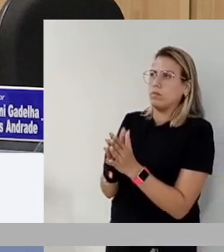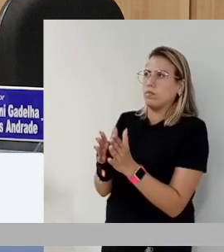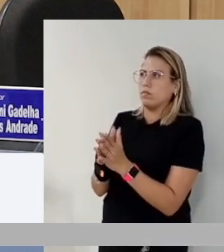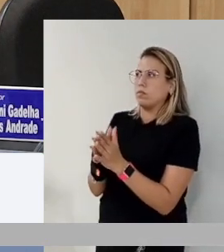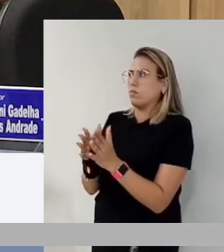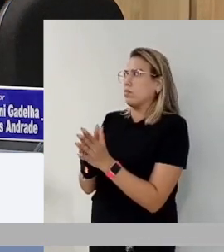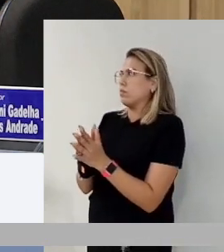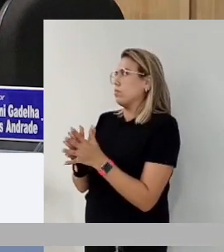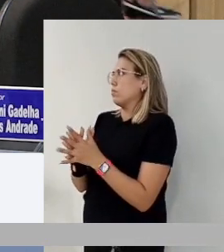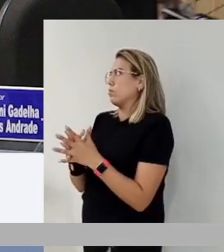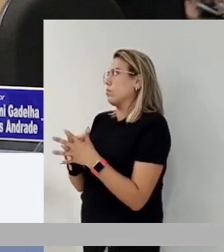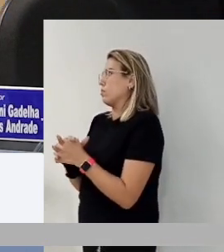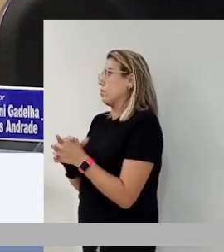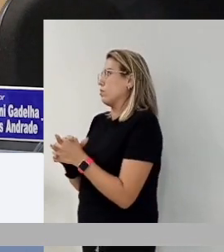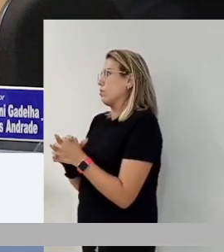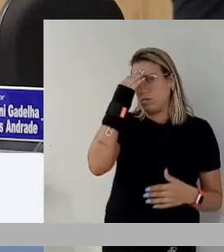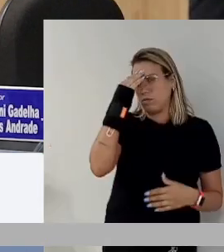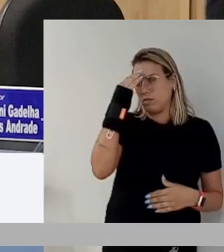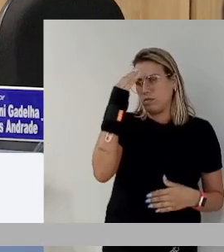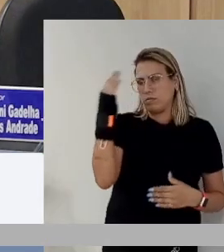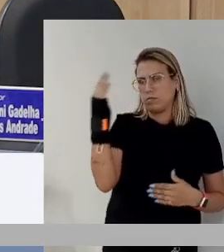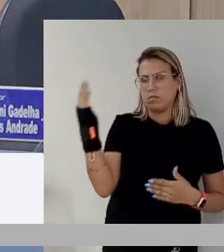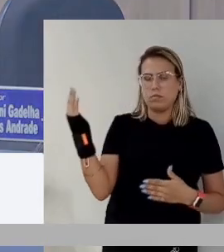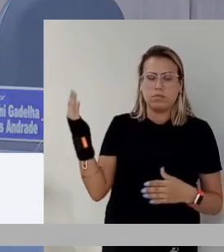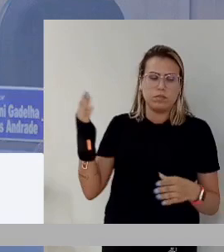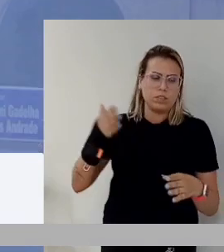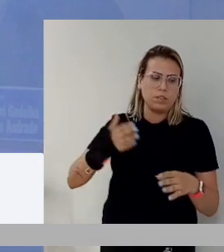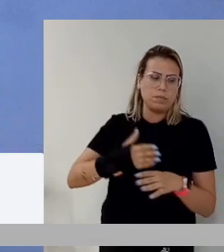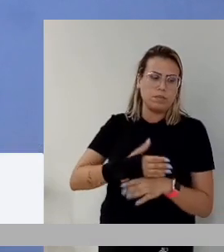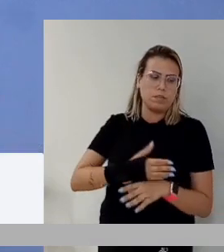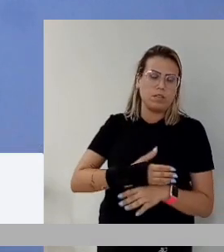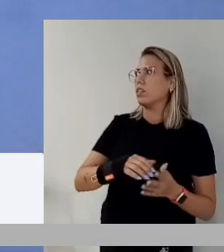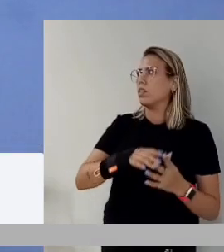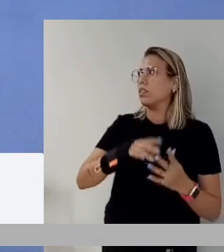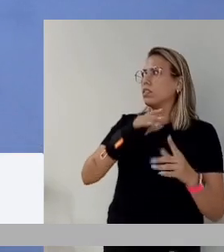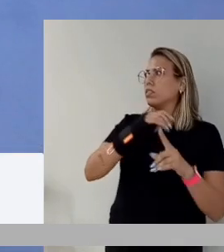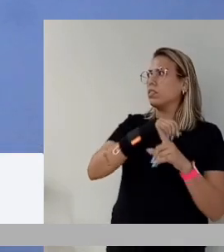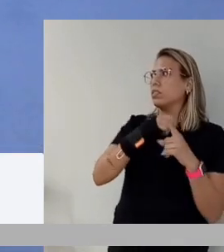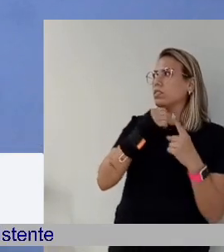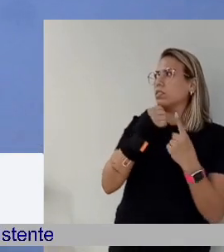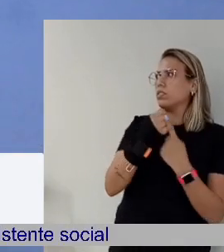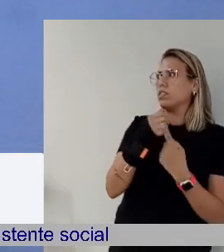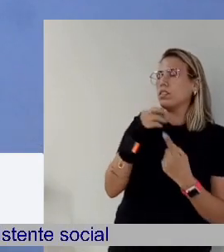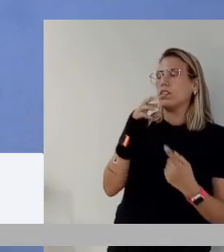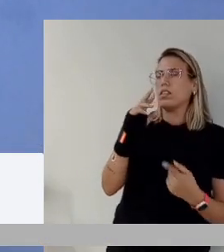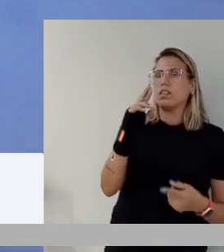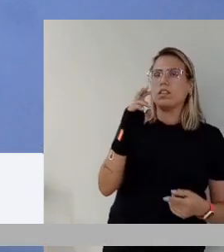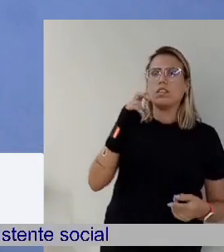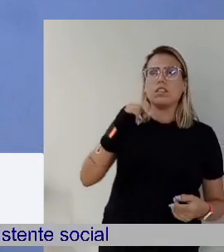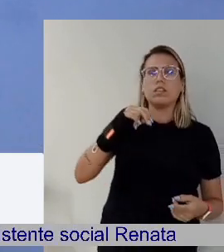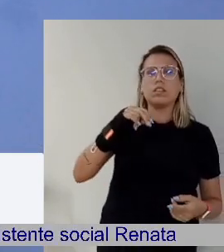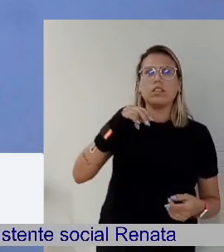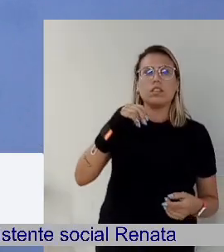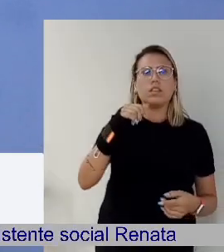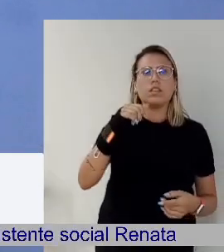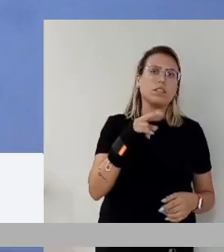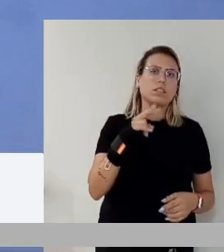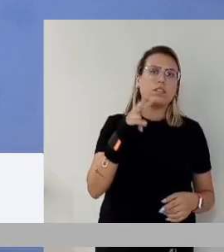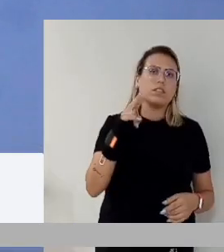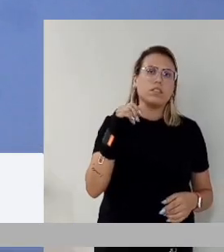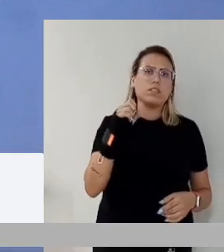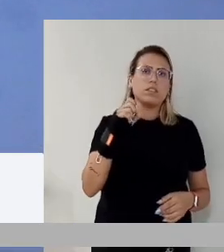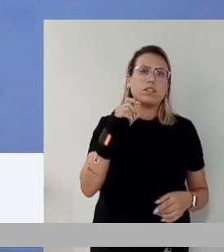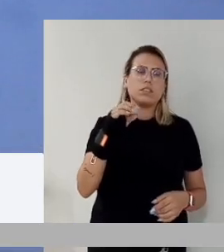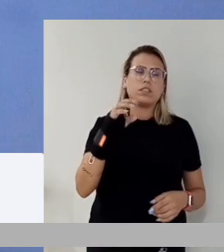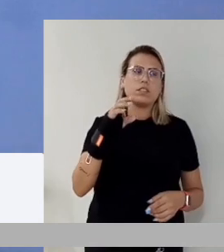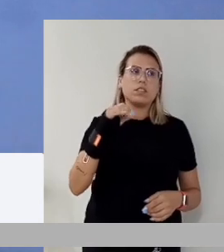presidente agradecer aqui a presença da nossa Secretária de Assistência Social Renata Vasconcelo nosso